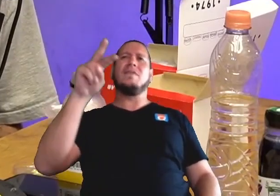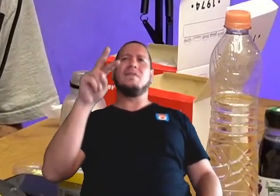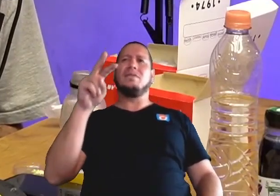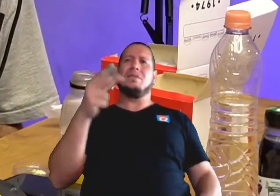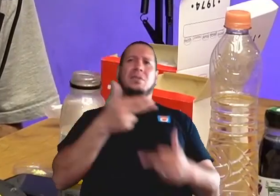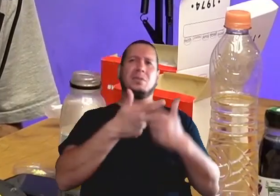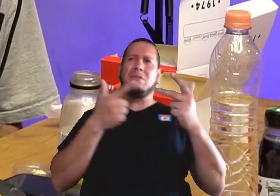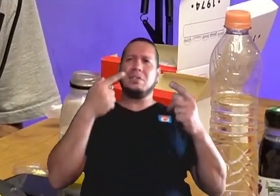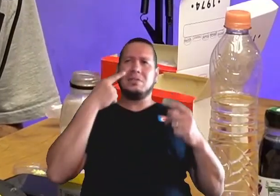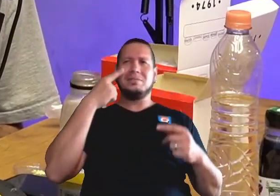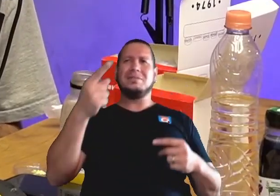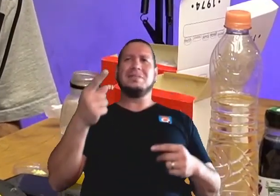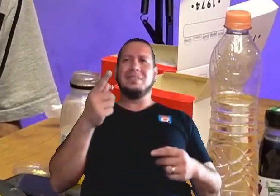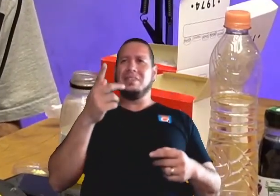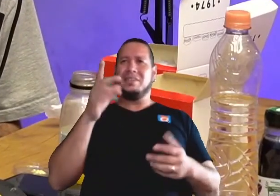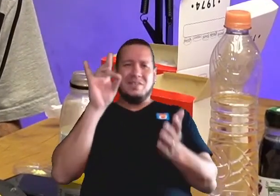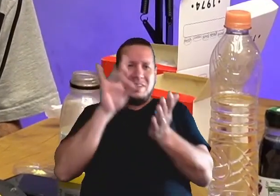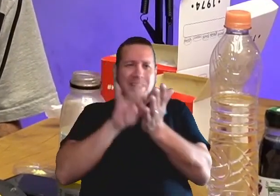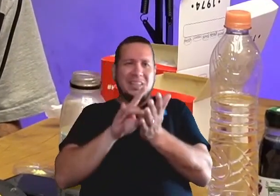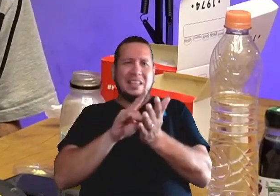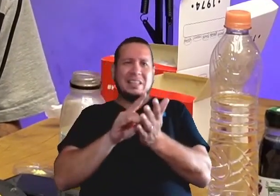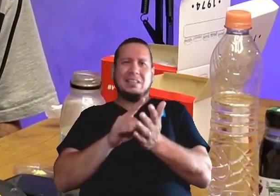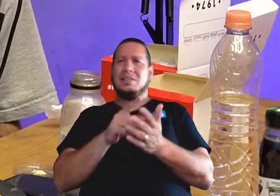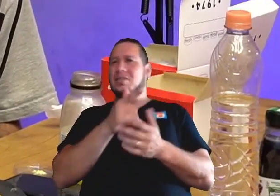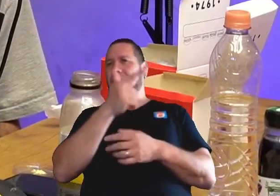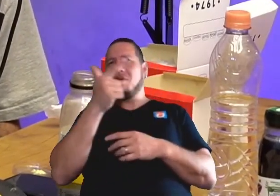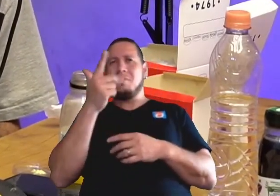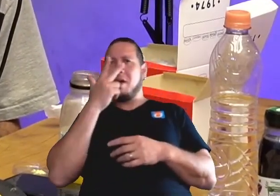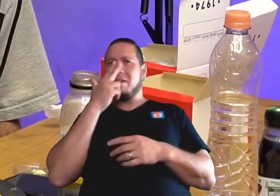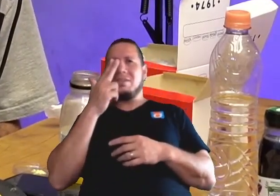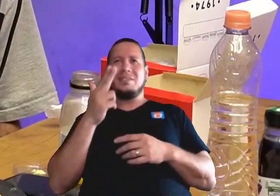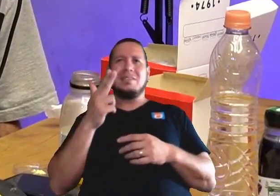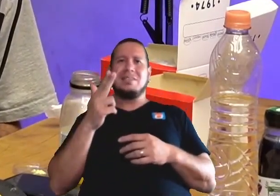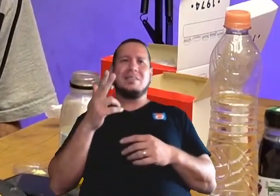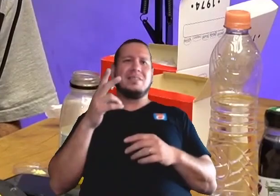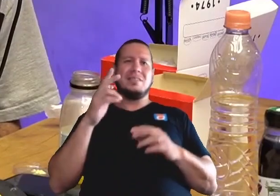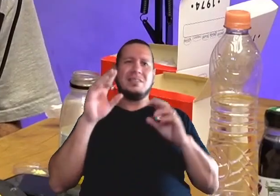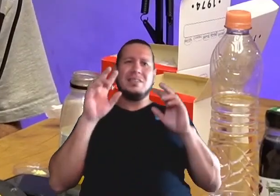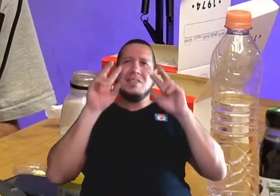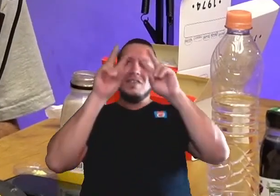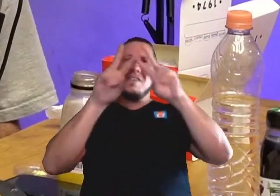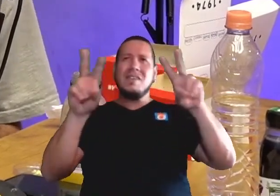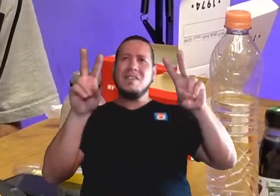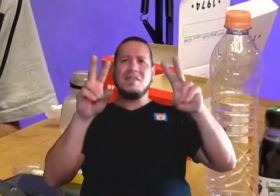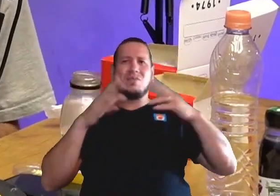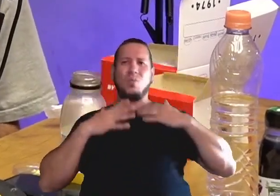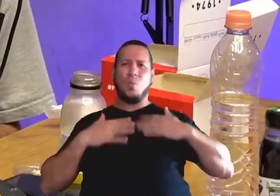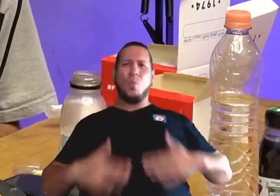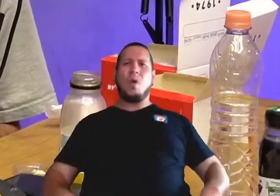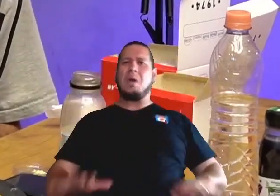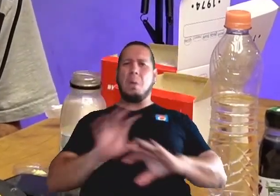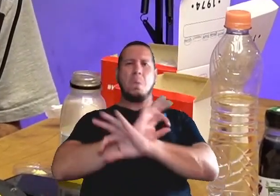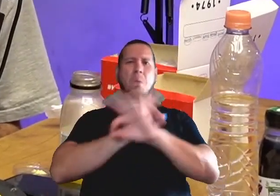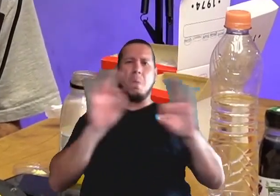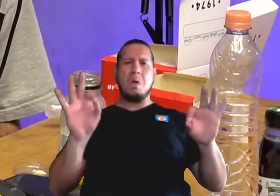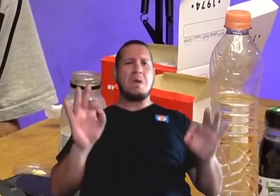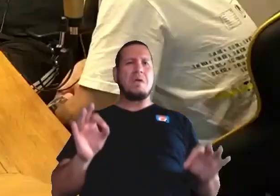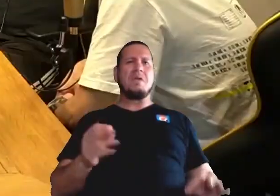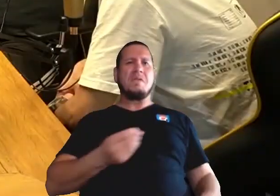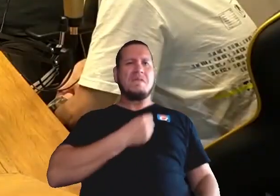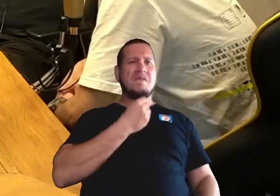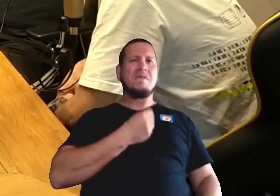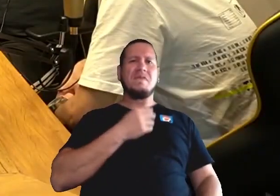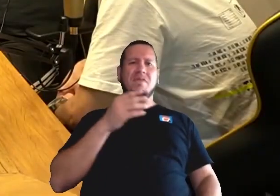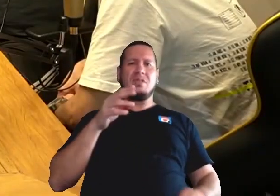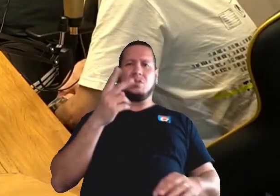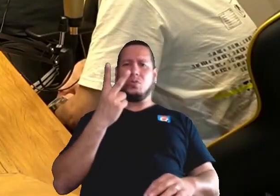daquele jeito mano tipo isso E aí dá sem embalagem uma Te aviso na televisão para embalagens em embalagens ao vivo assim Nunca tinha visto uma e